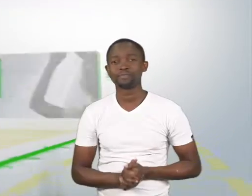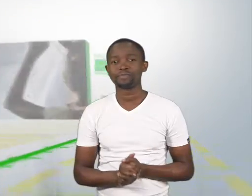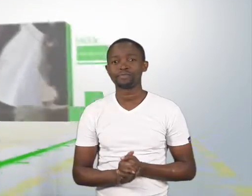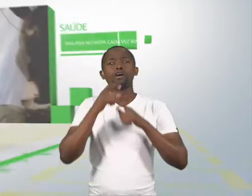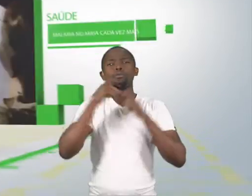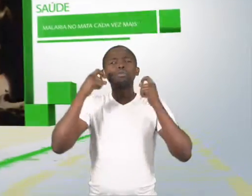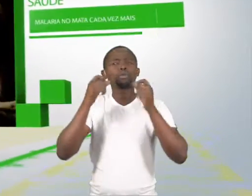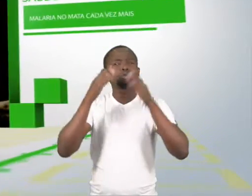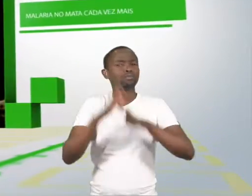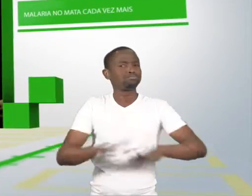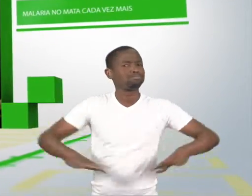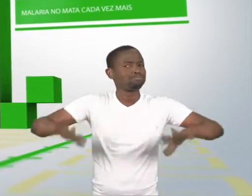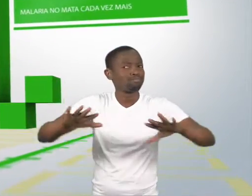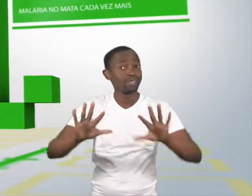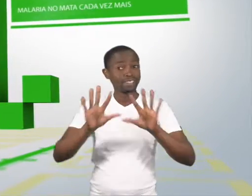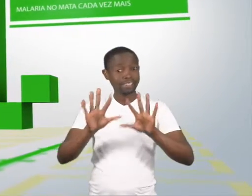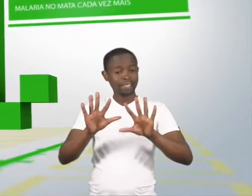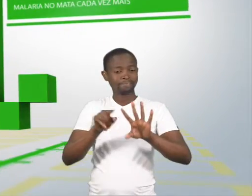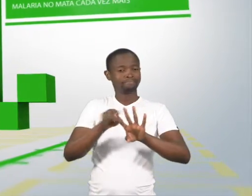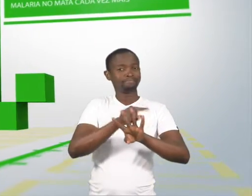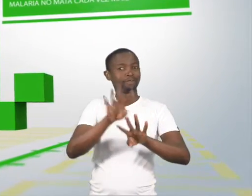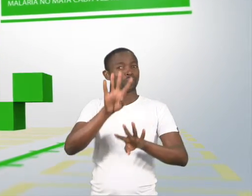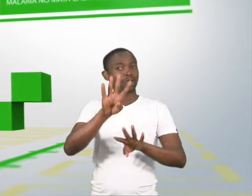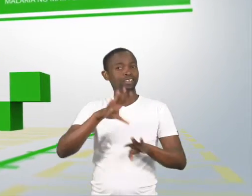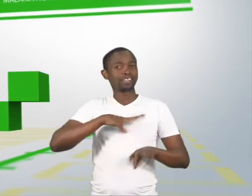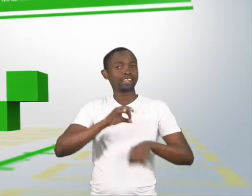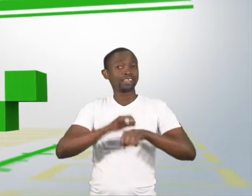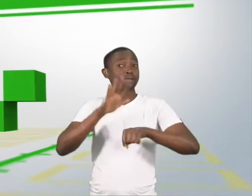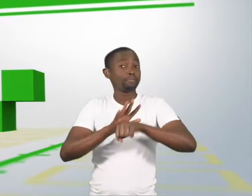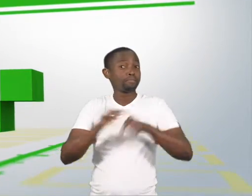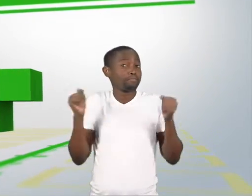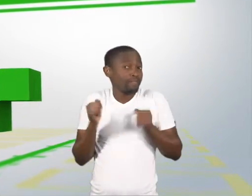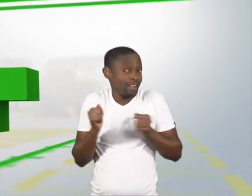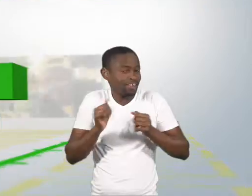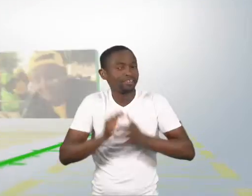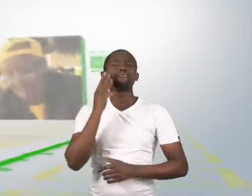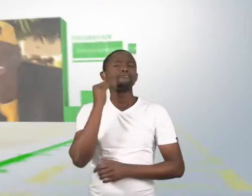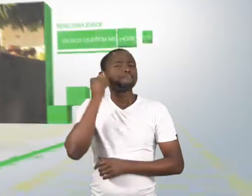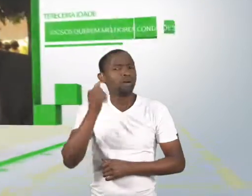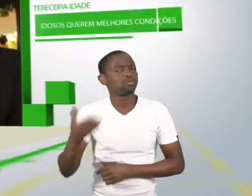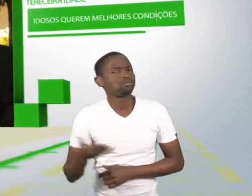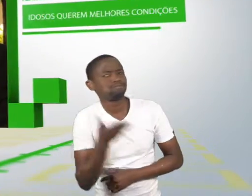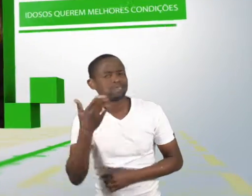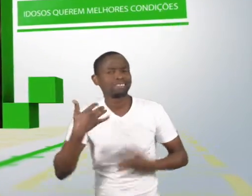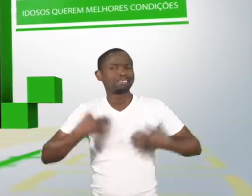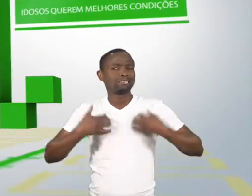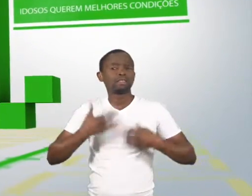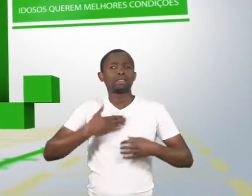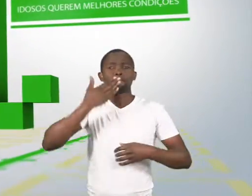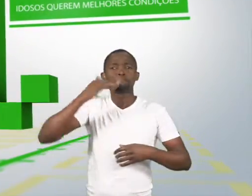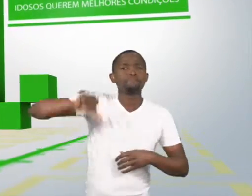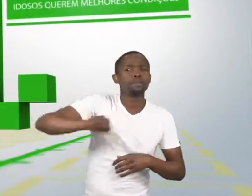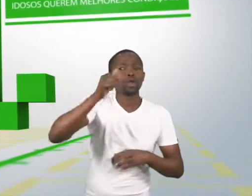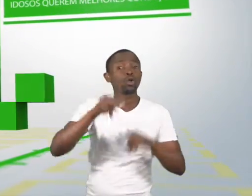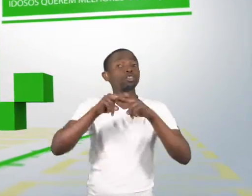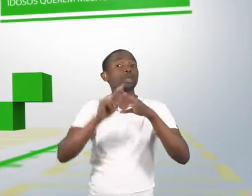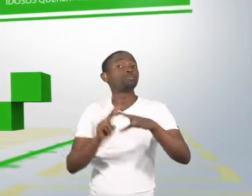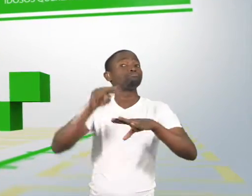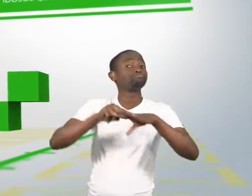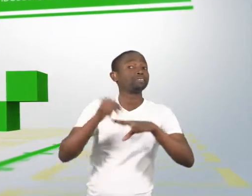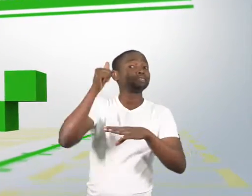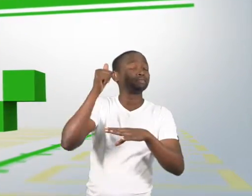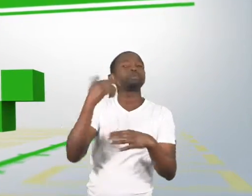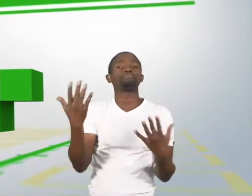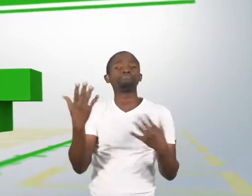familiar. 4 em cada 100 moçambicanos têm malária. Idosos querem melhor atendimento público